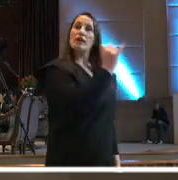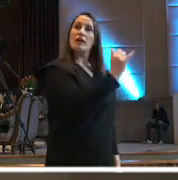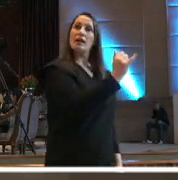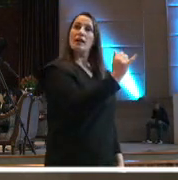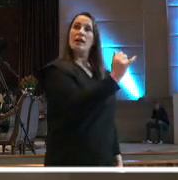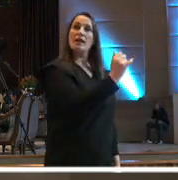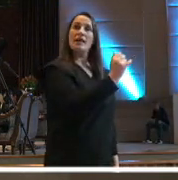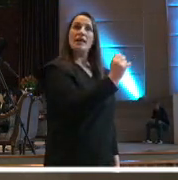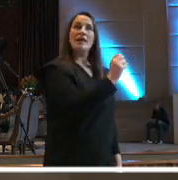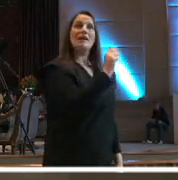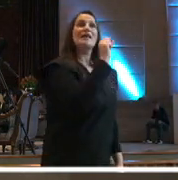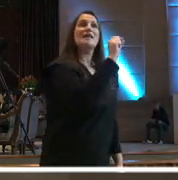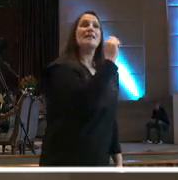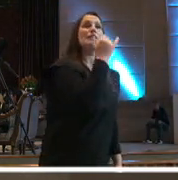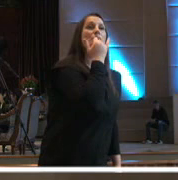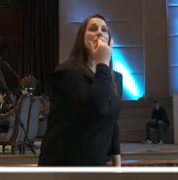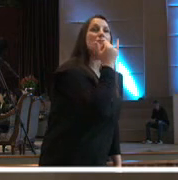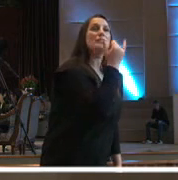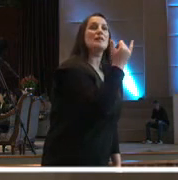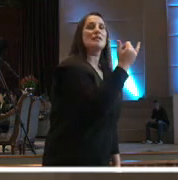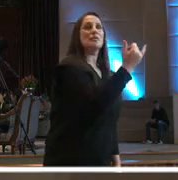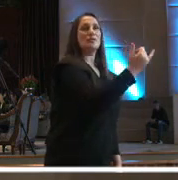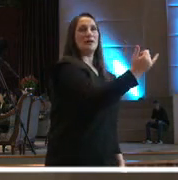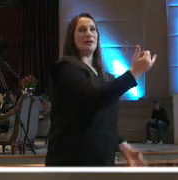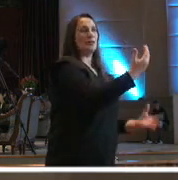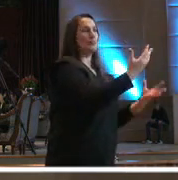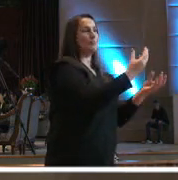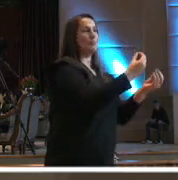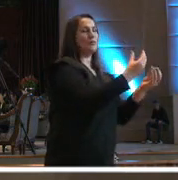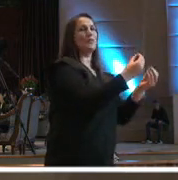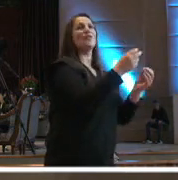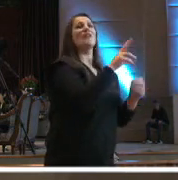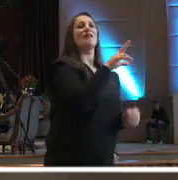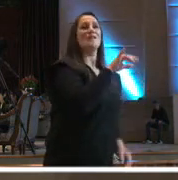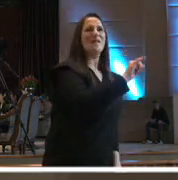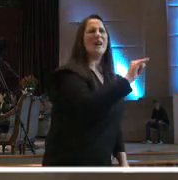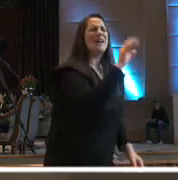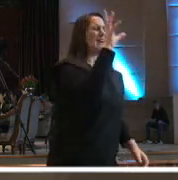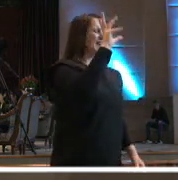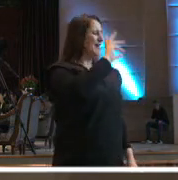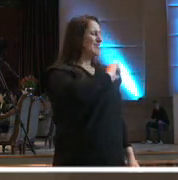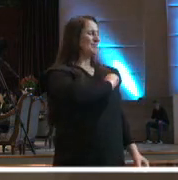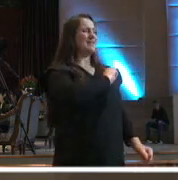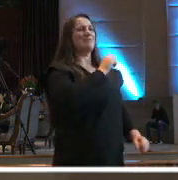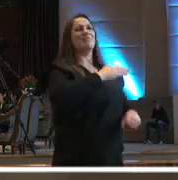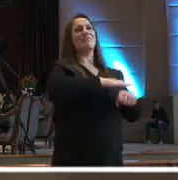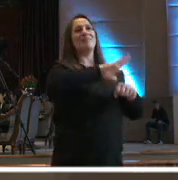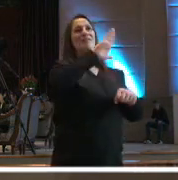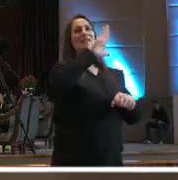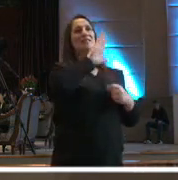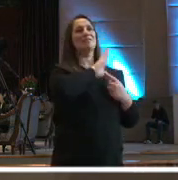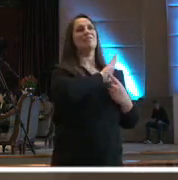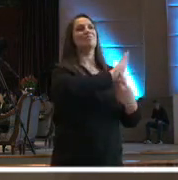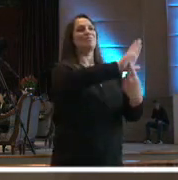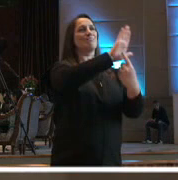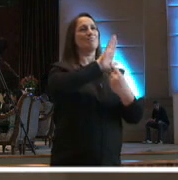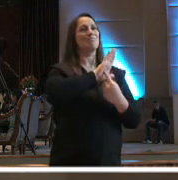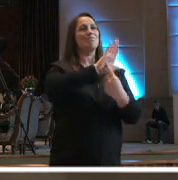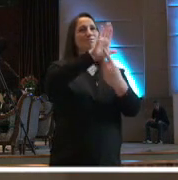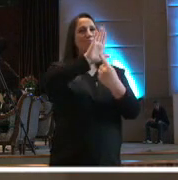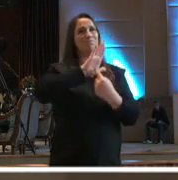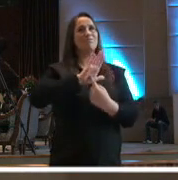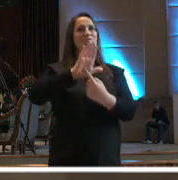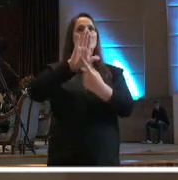foi perdoado vai amar mais ainda. Eu estou recebendo essas lágrimas como